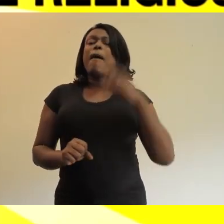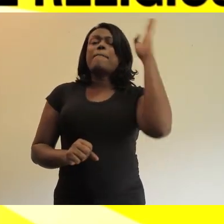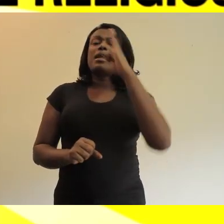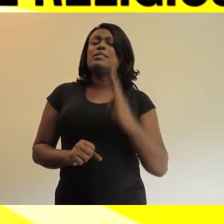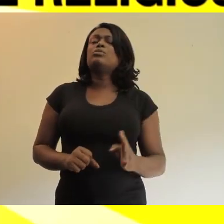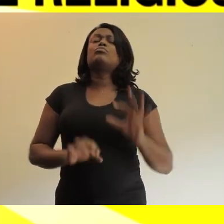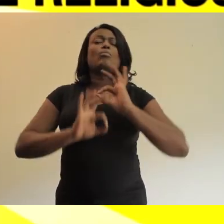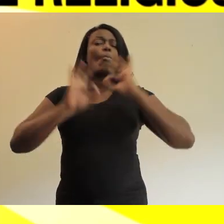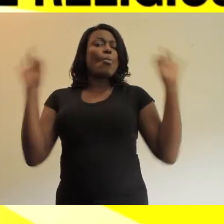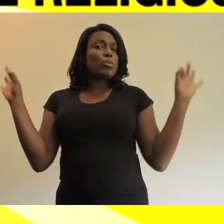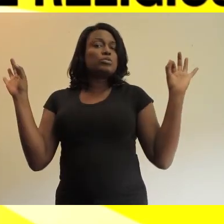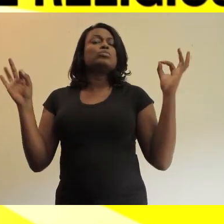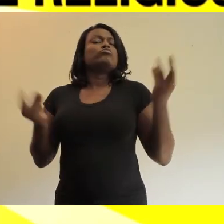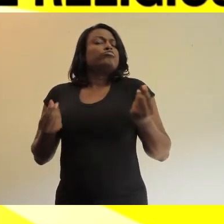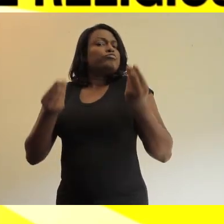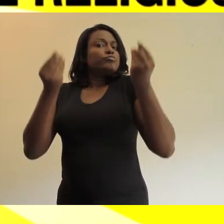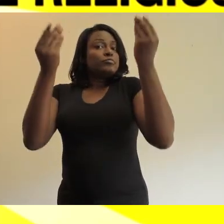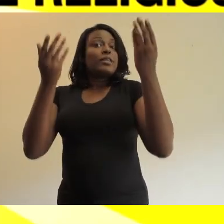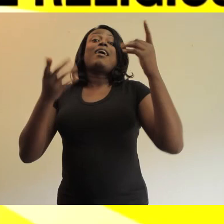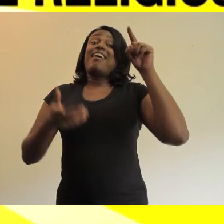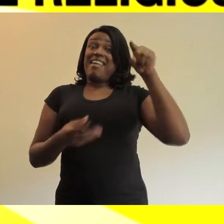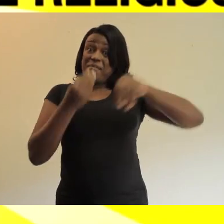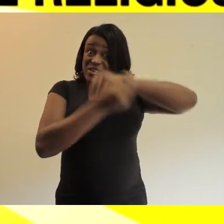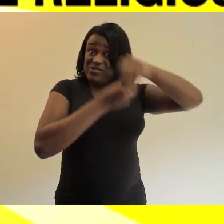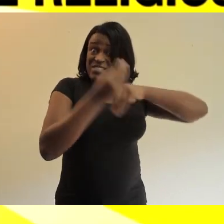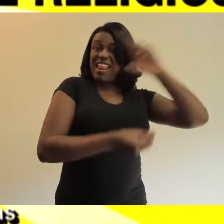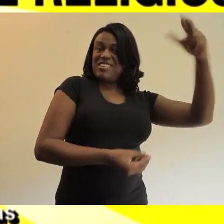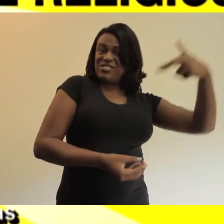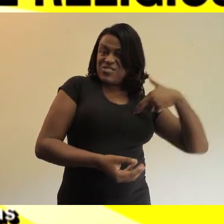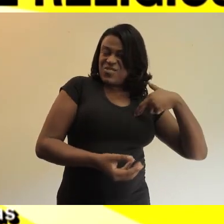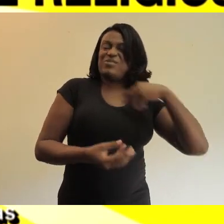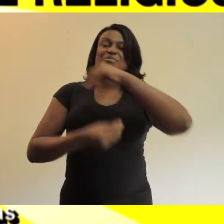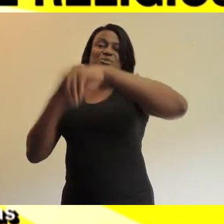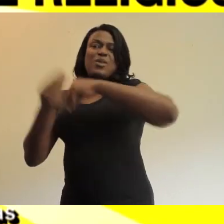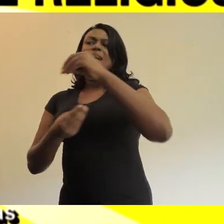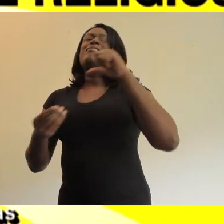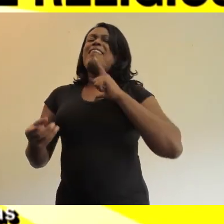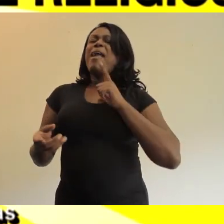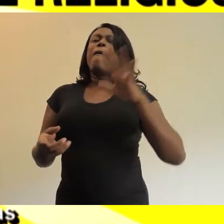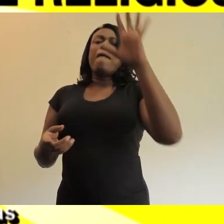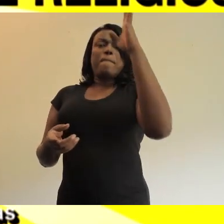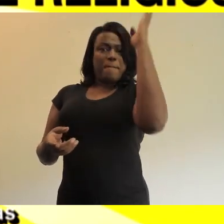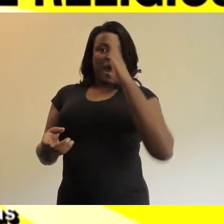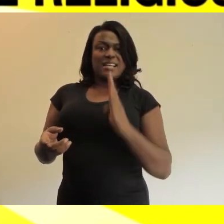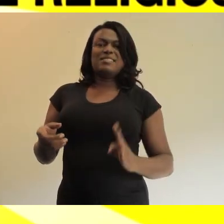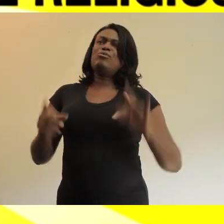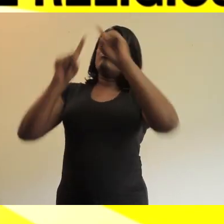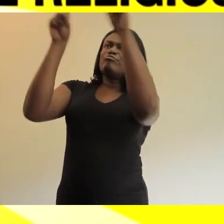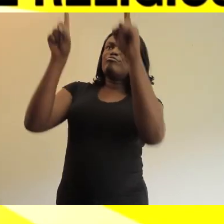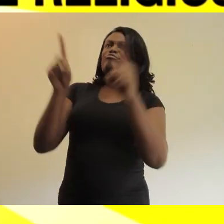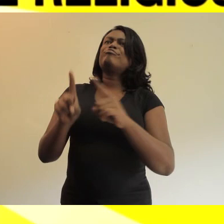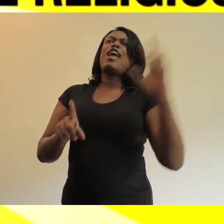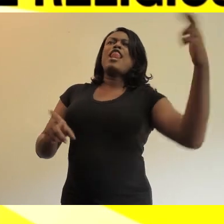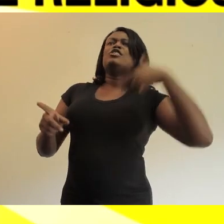religiões e o sincretismo religioso compõe um rico mosaico cultural religioso que se manifesta em nossas vidas de